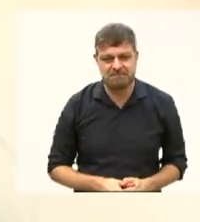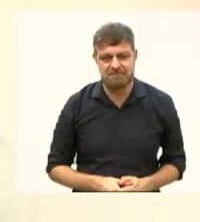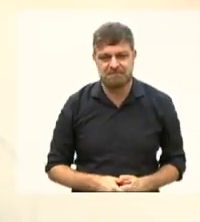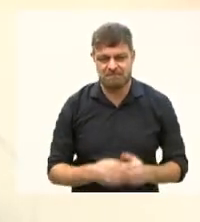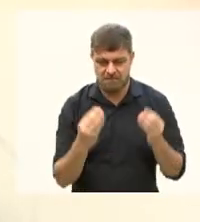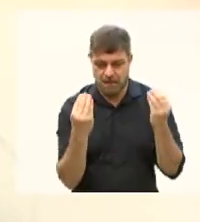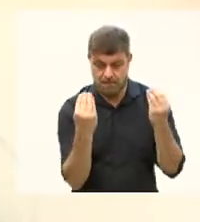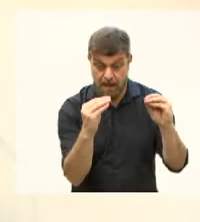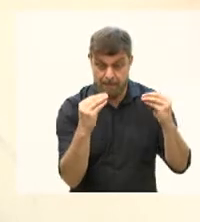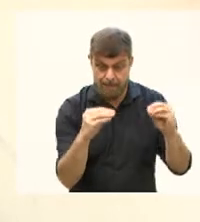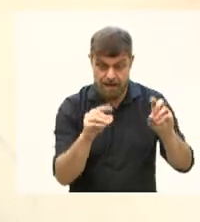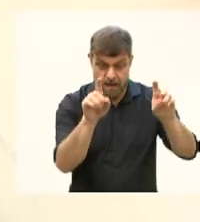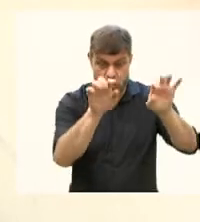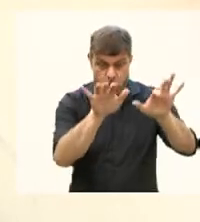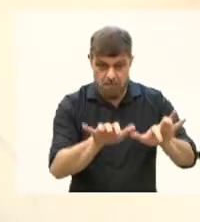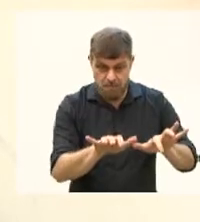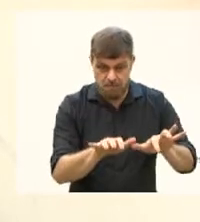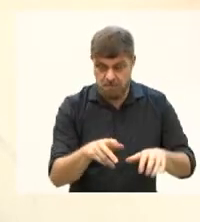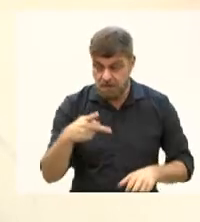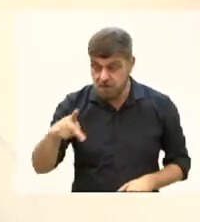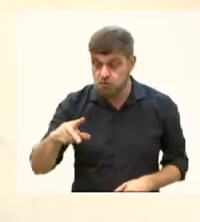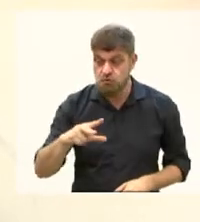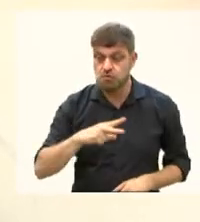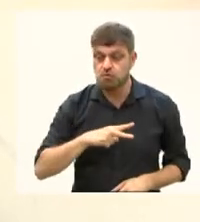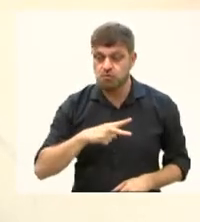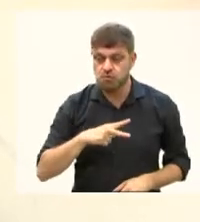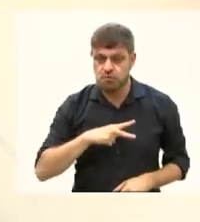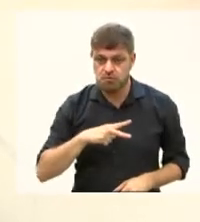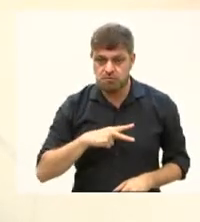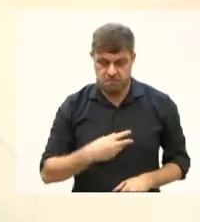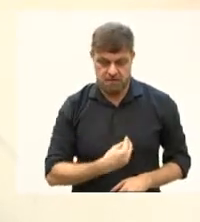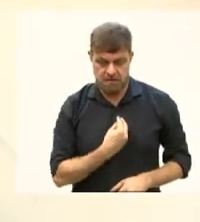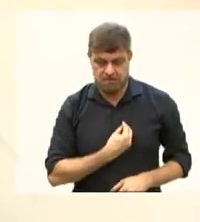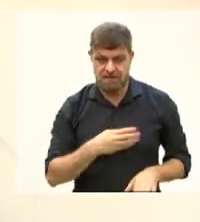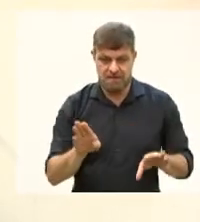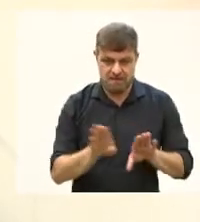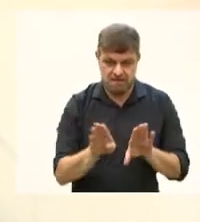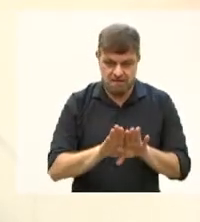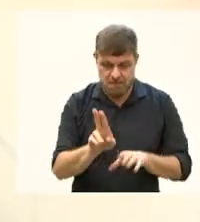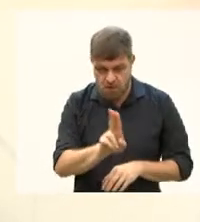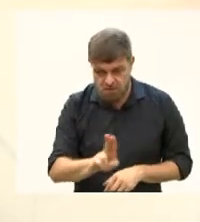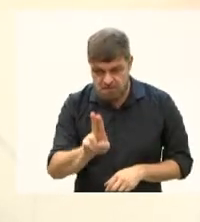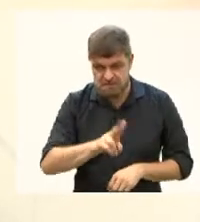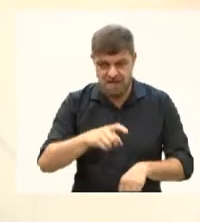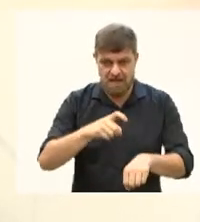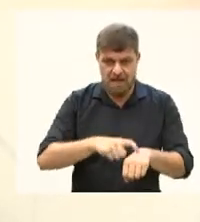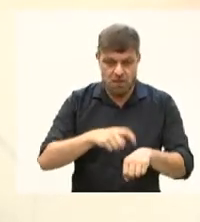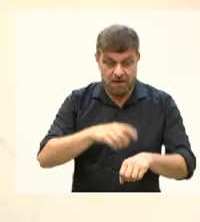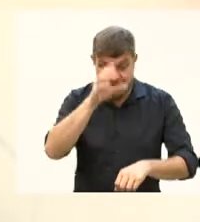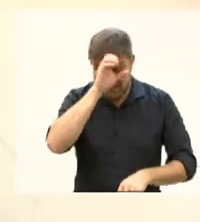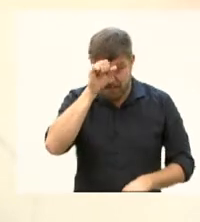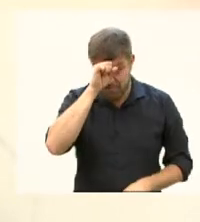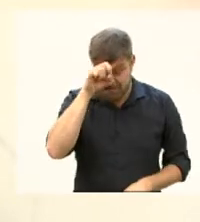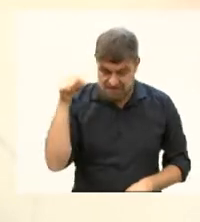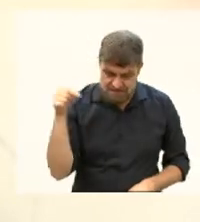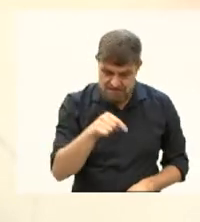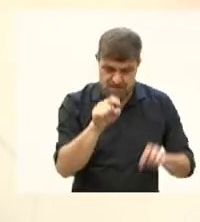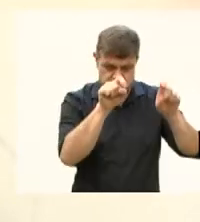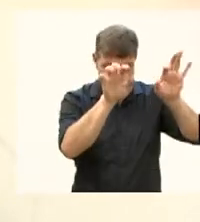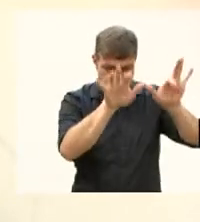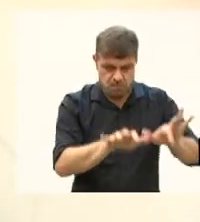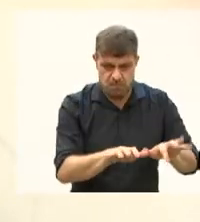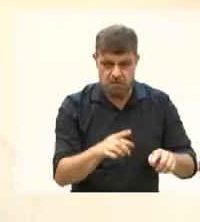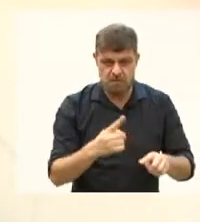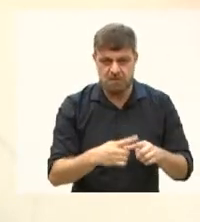passe para a hora do lazer, como também hora do aprendizado. Às vezes é